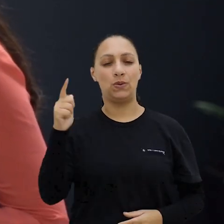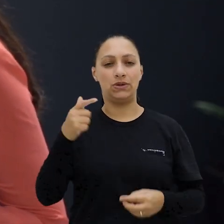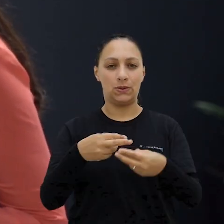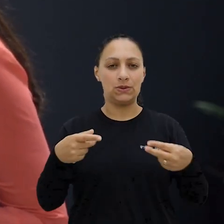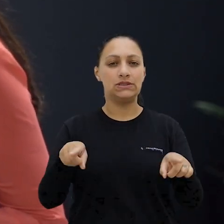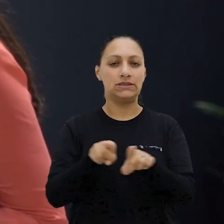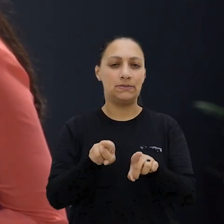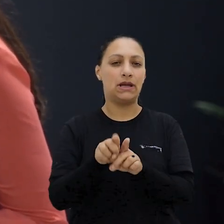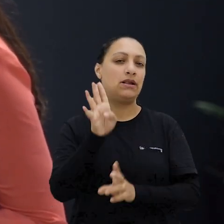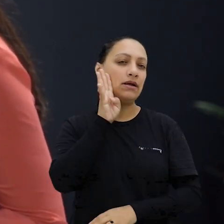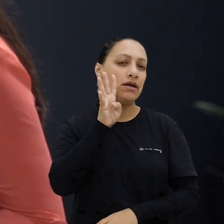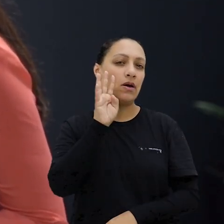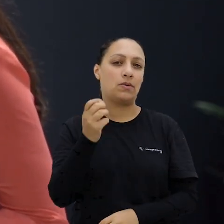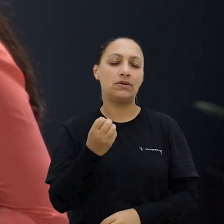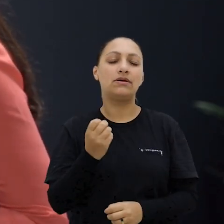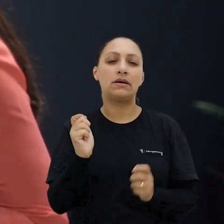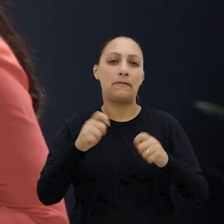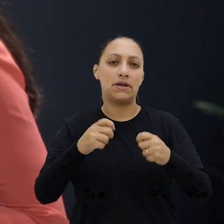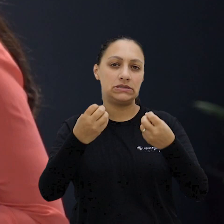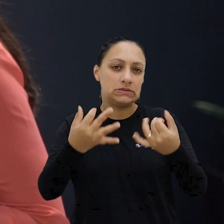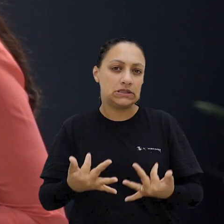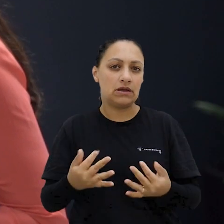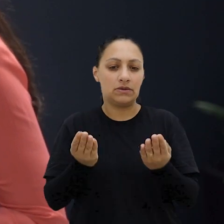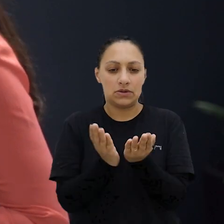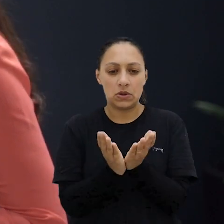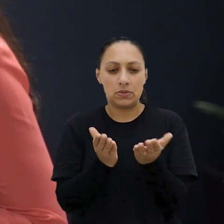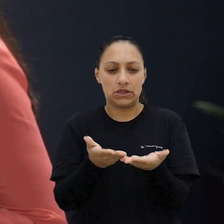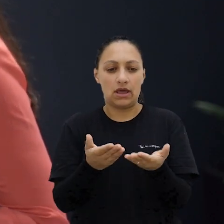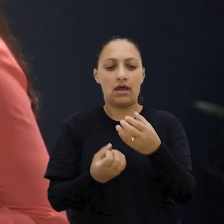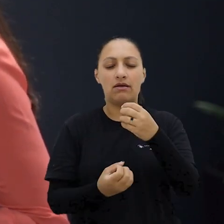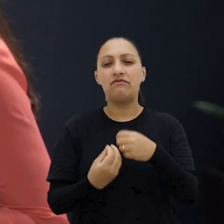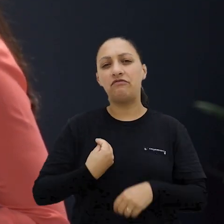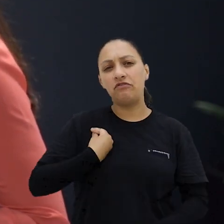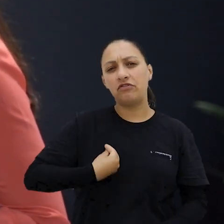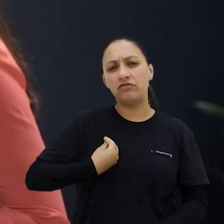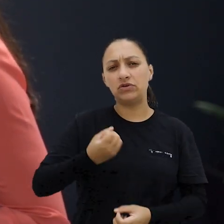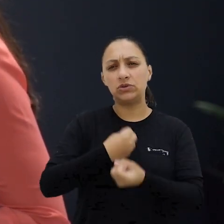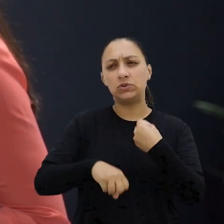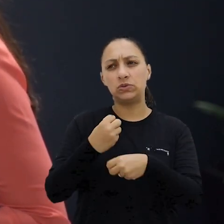coisa legal que eu acho que dá para falar um pouquinho de novo, que o comitê ele existe, acho que desde